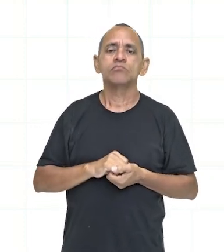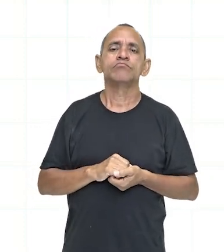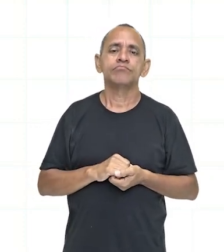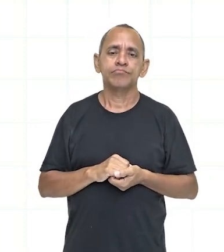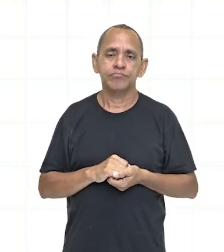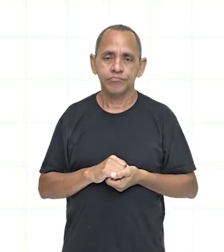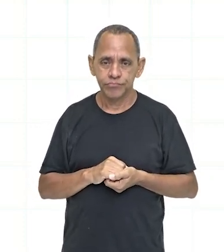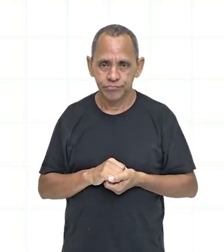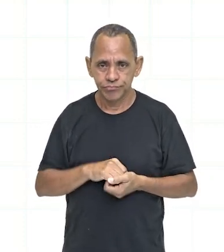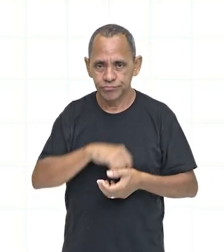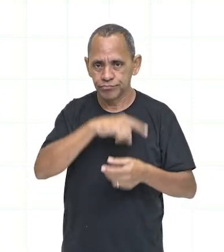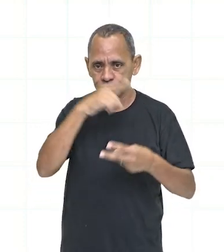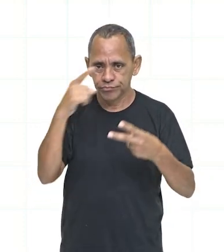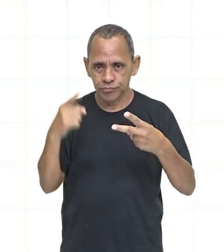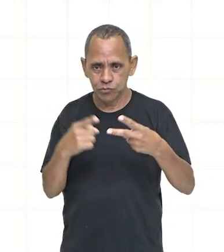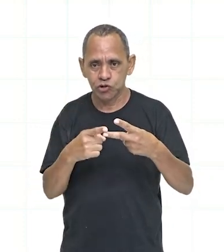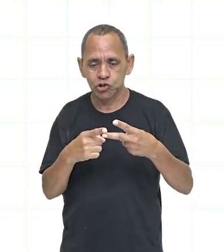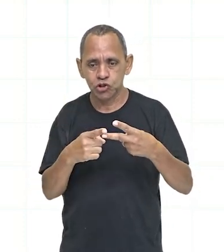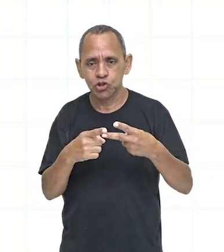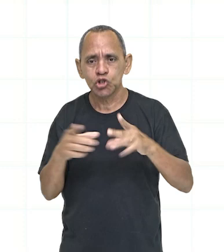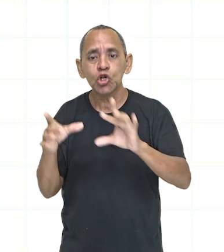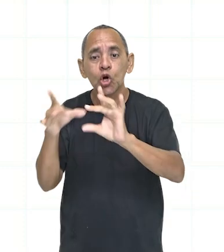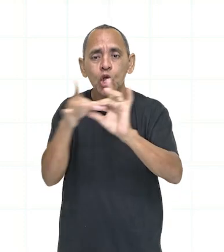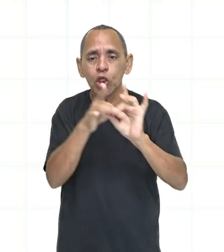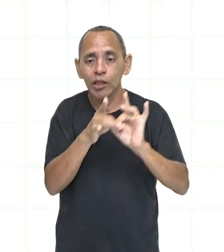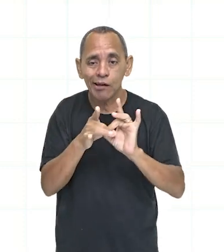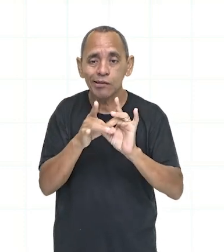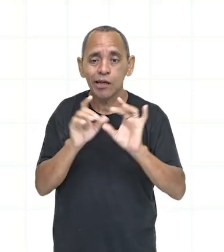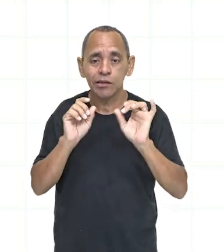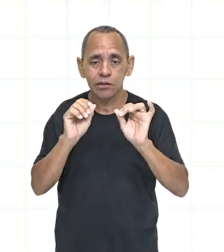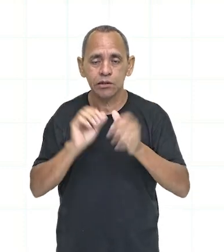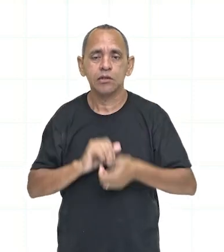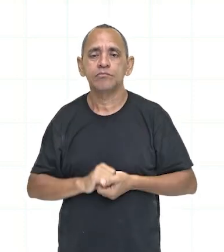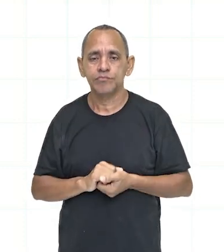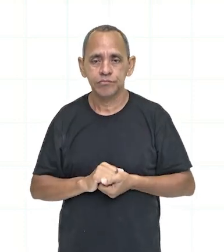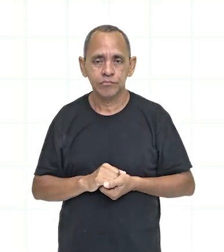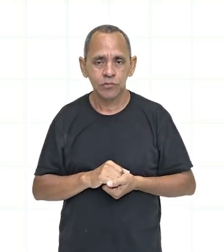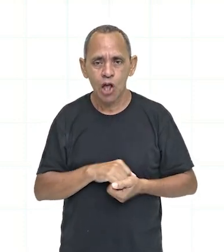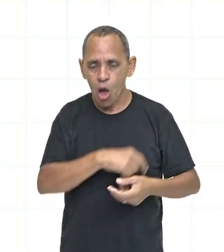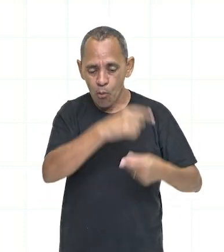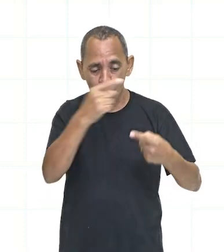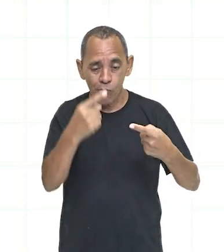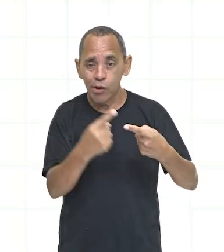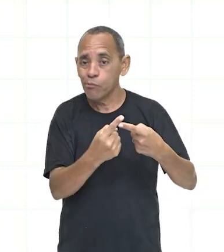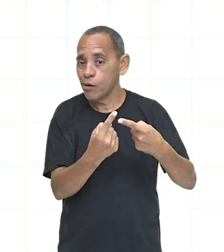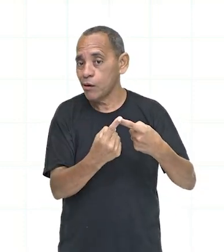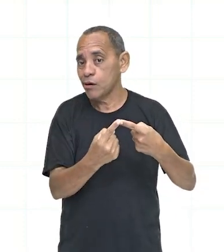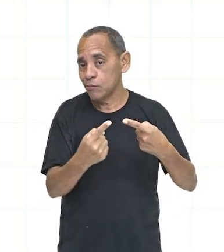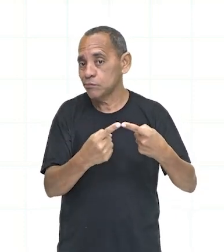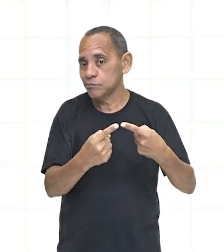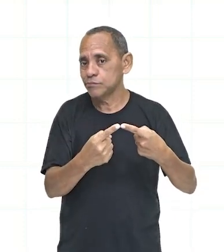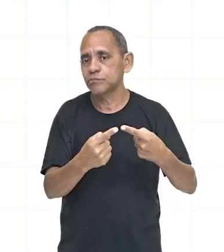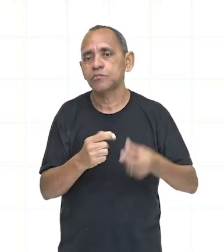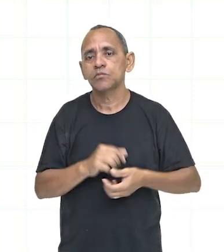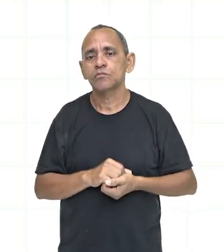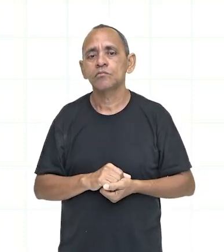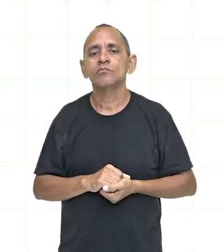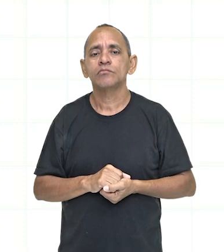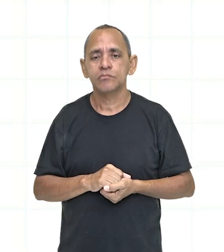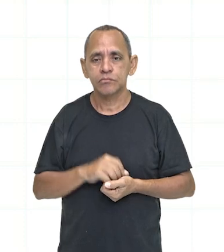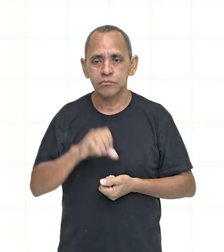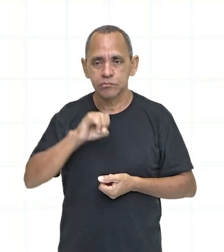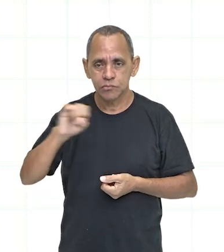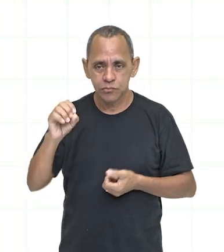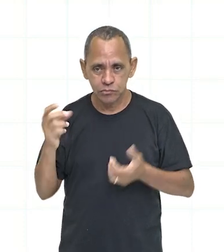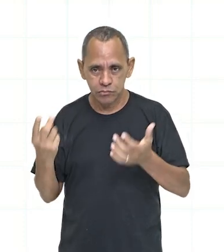bem. Então a segunda oração está conectada à primeira, né, condicionada à primeira. Se a primeira acontecer, a segunda